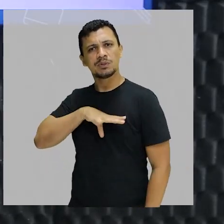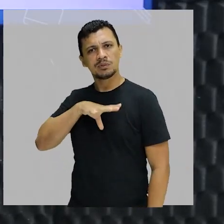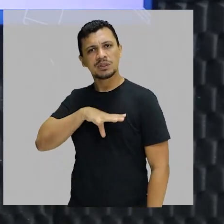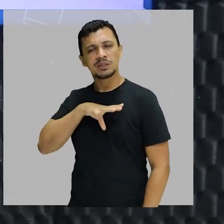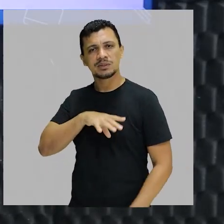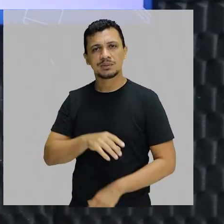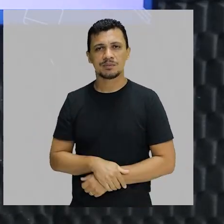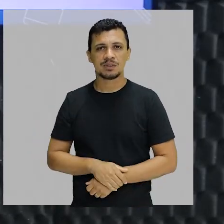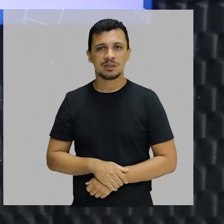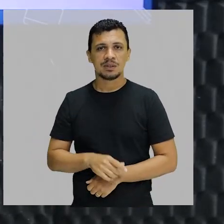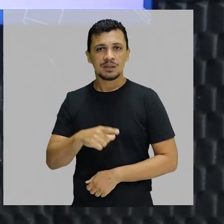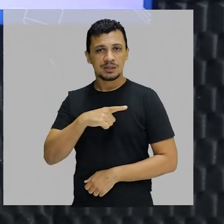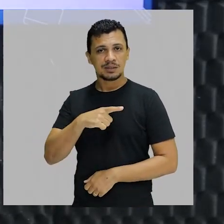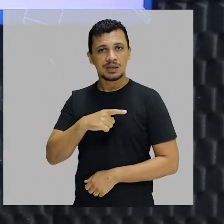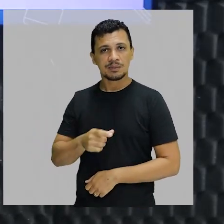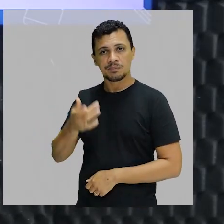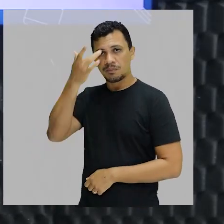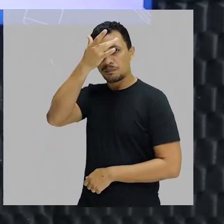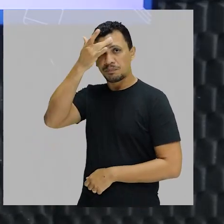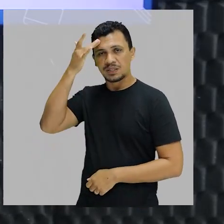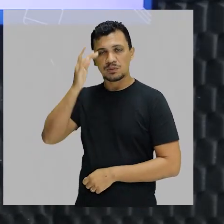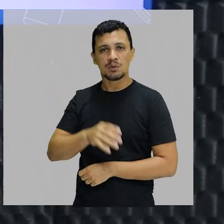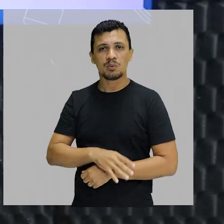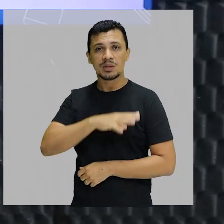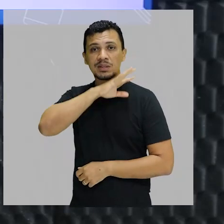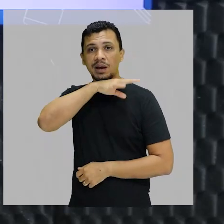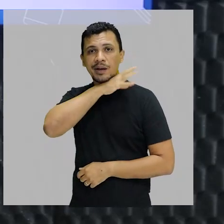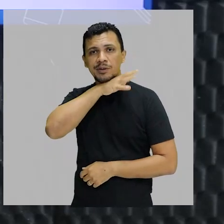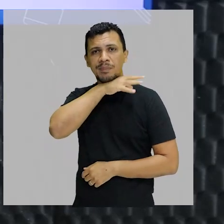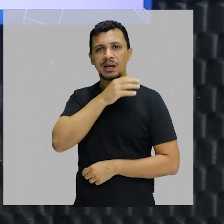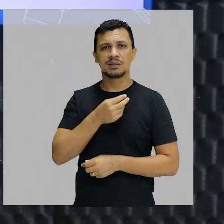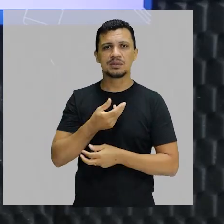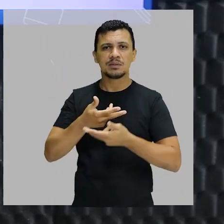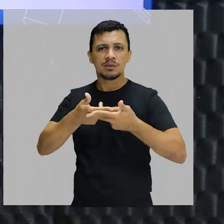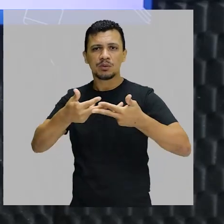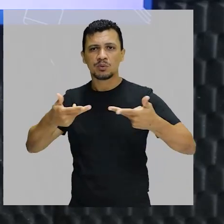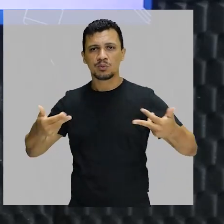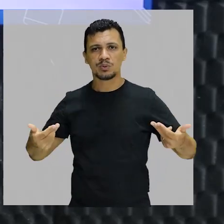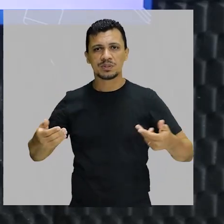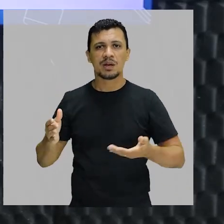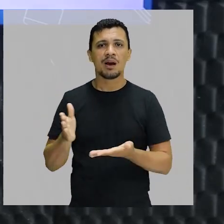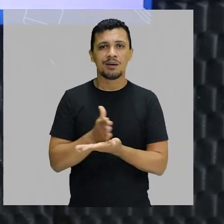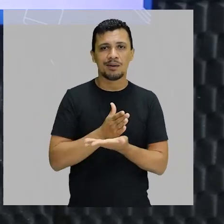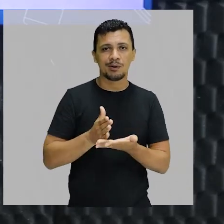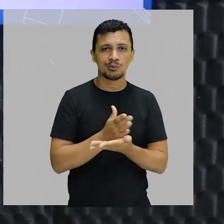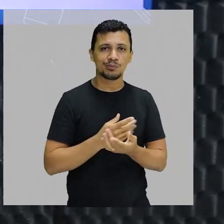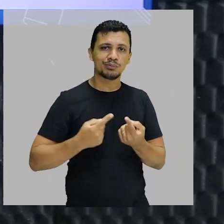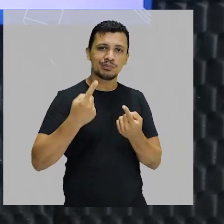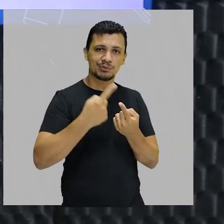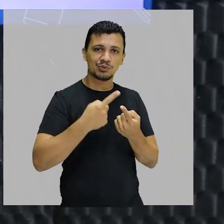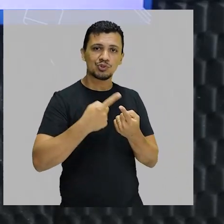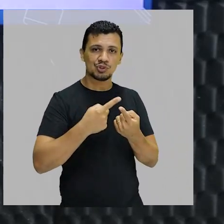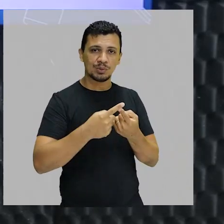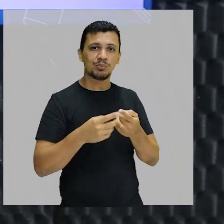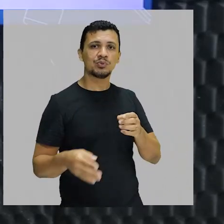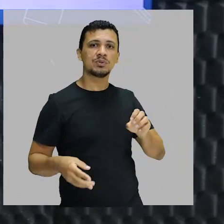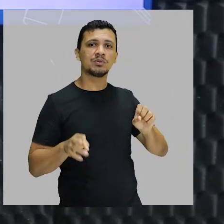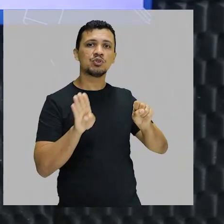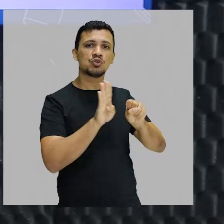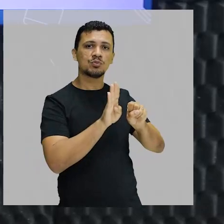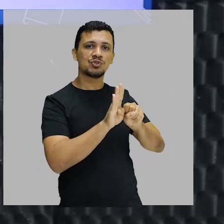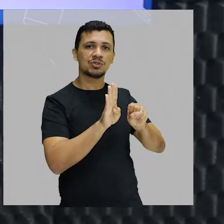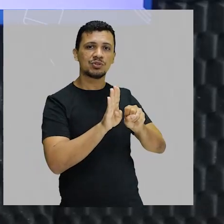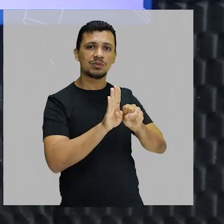tenho personas, animales e coisas, que são alguns tipos de substantivo.